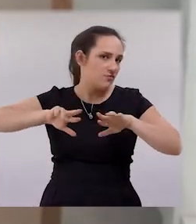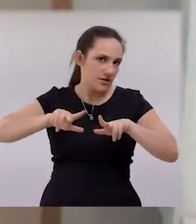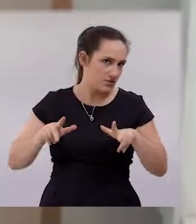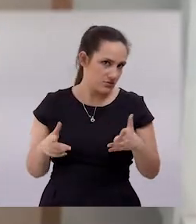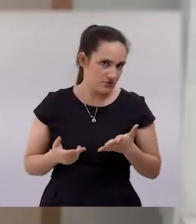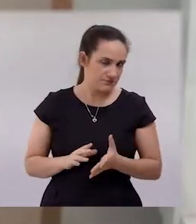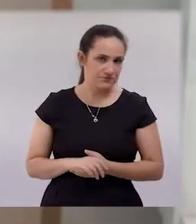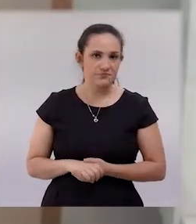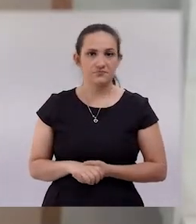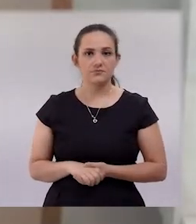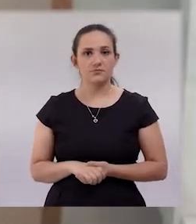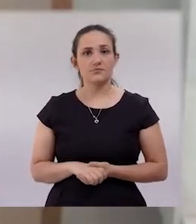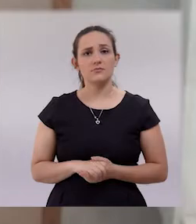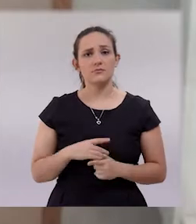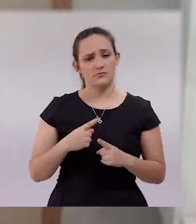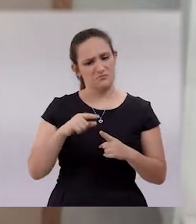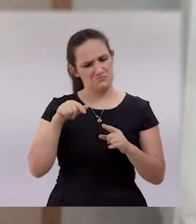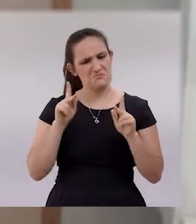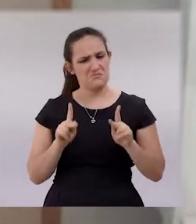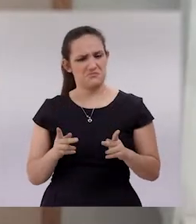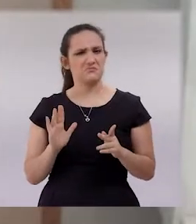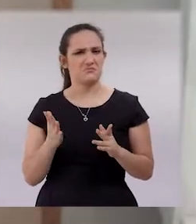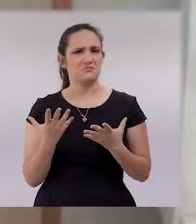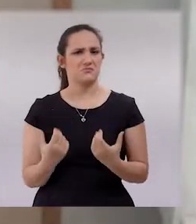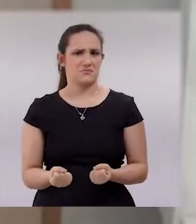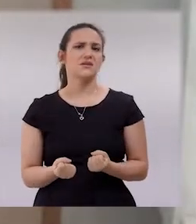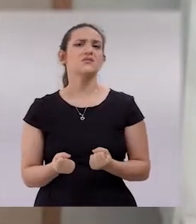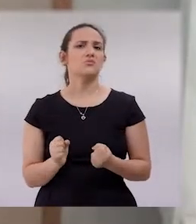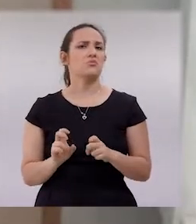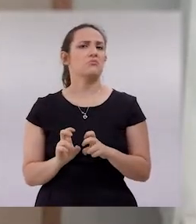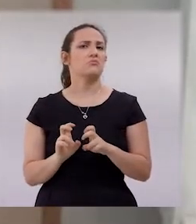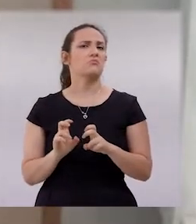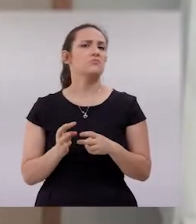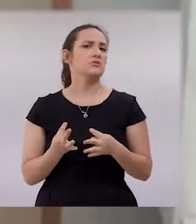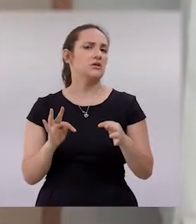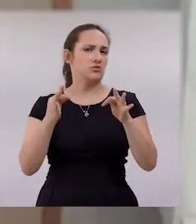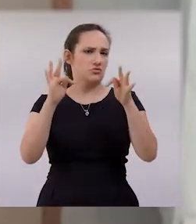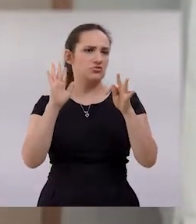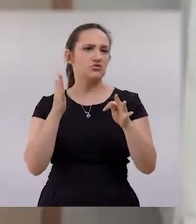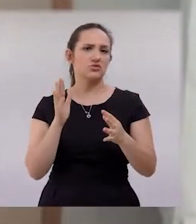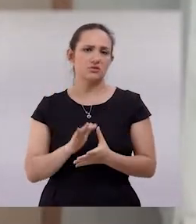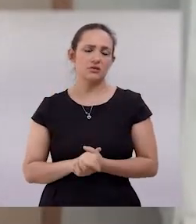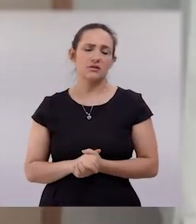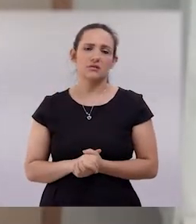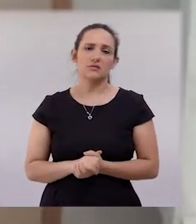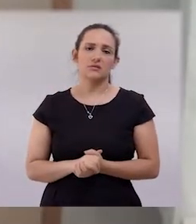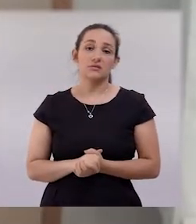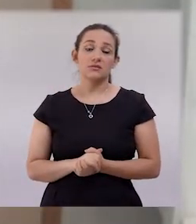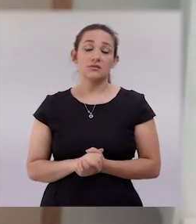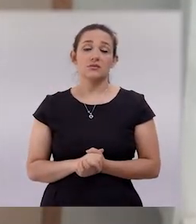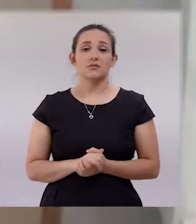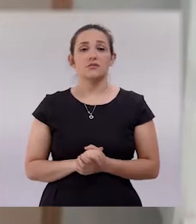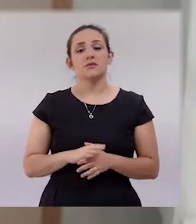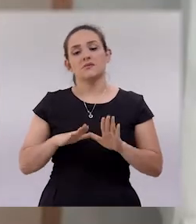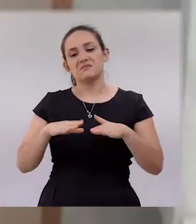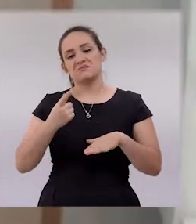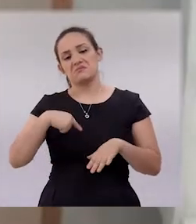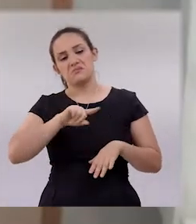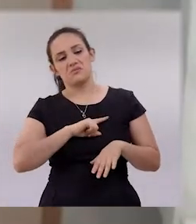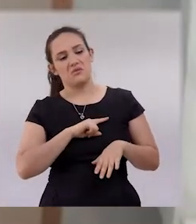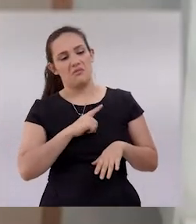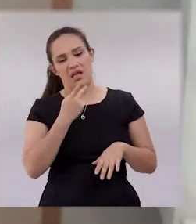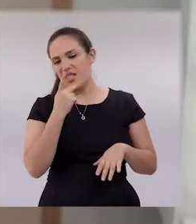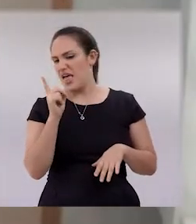Porque eu considero que a nossa população já é uma população digitalizada. A gente costuma subestimar bastante